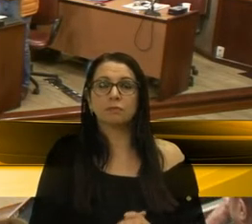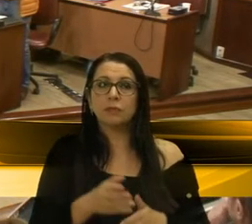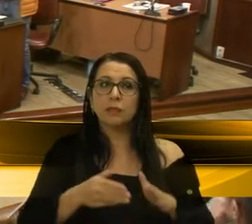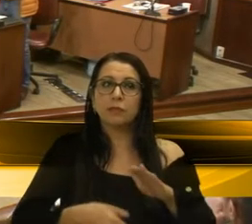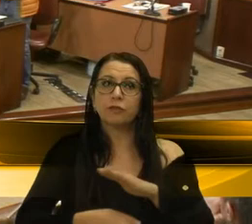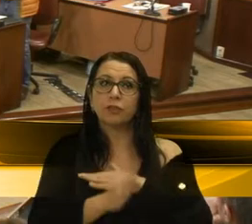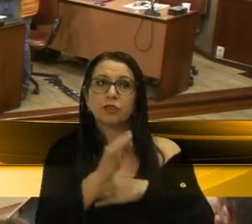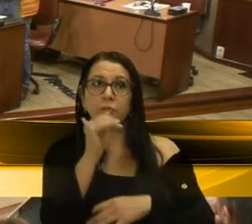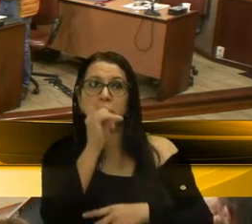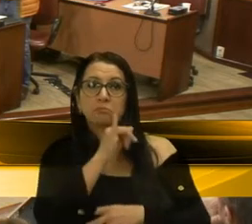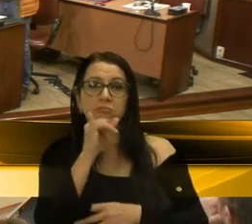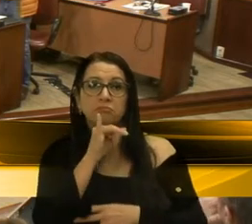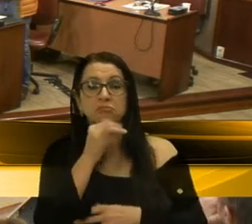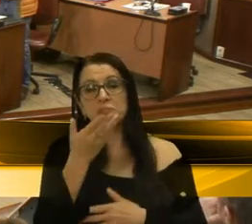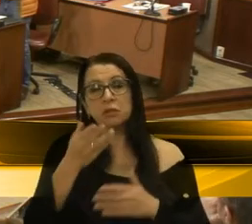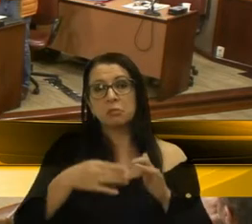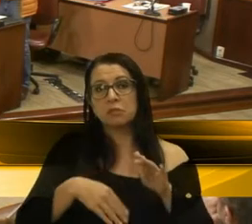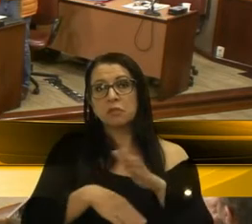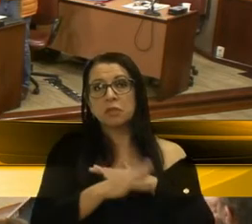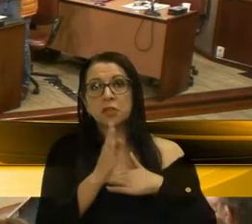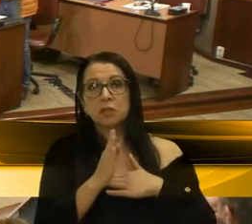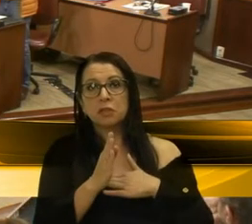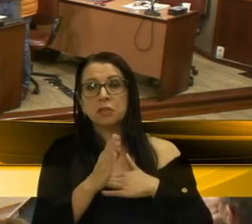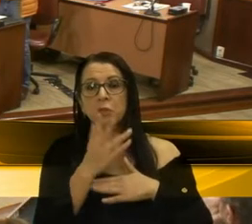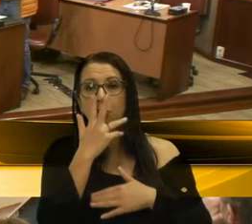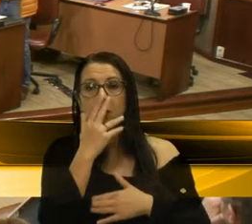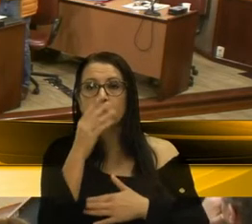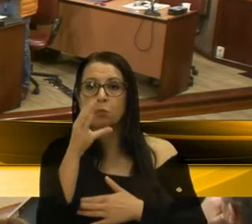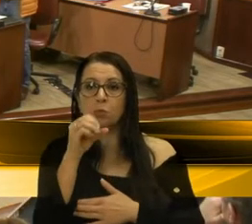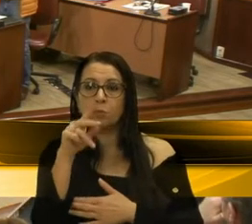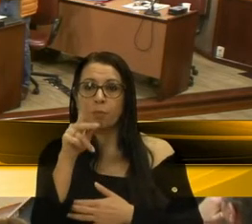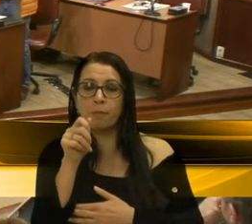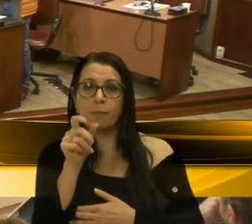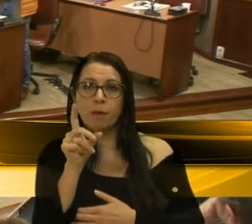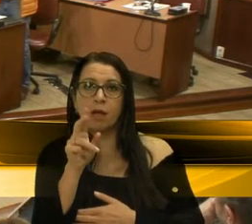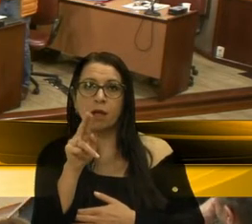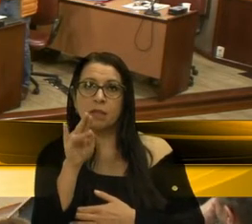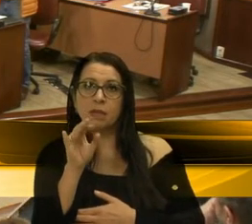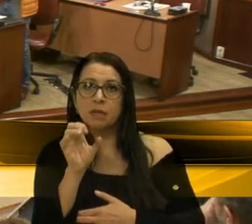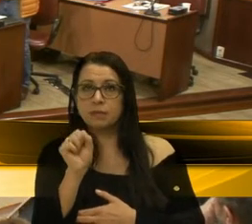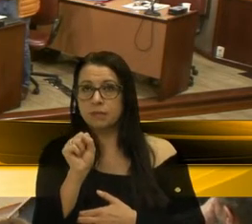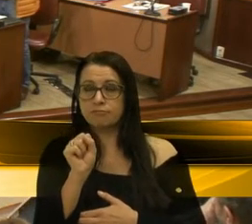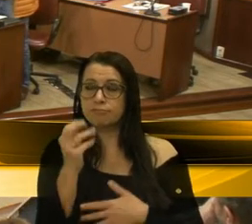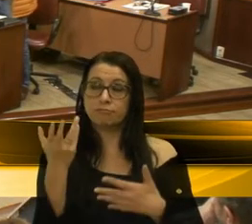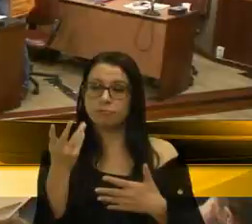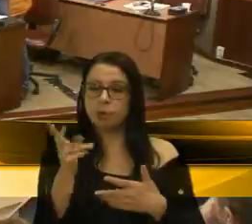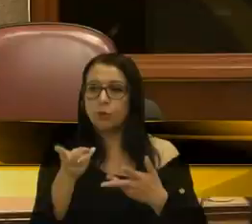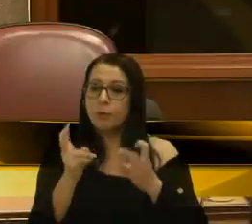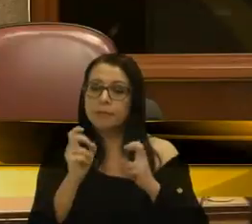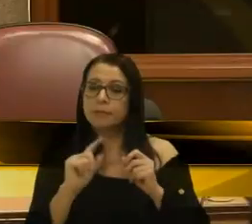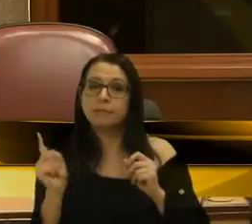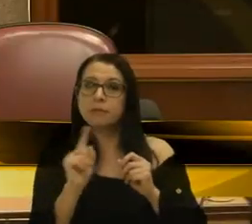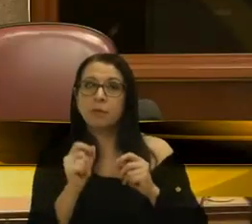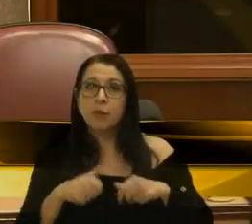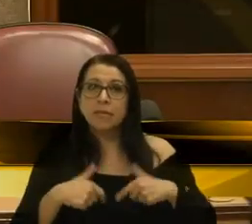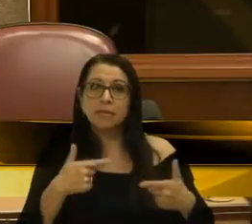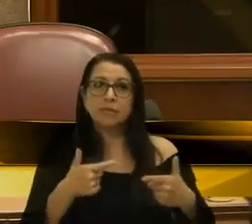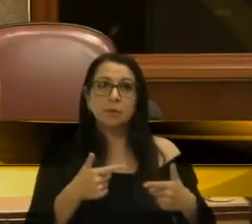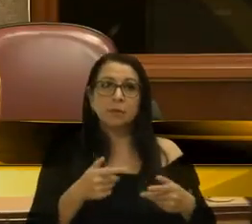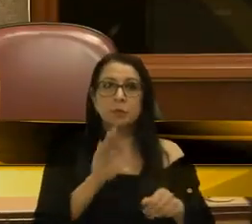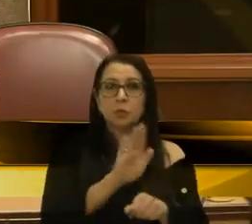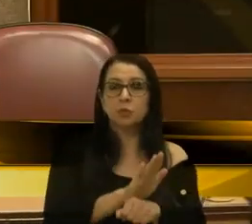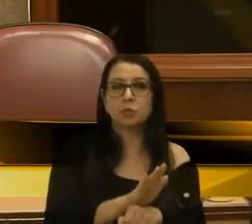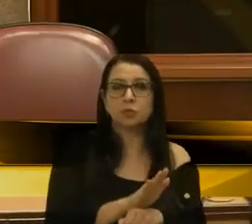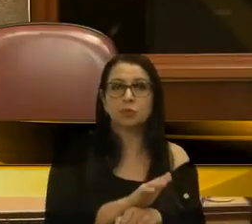viagem à Itália foi uma viagem de compadres, né? Porque não se percebeu, assim, entre ação e